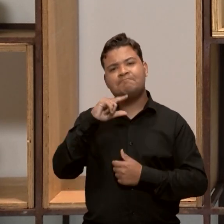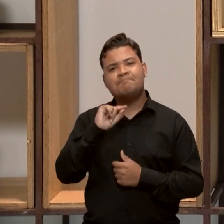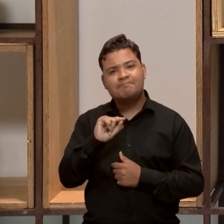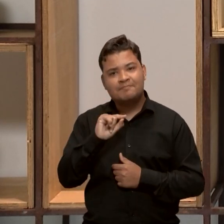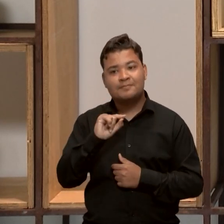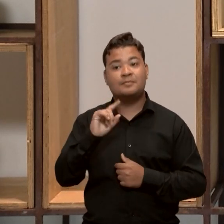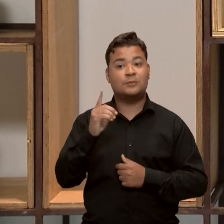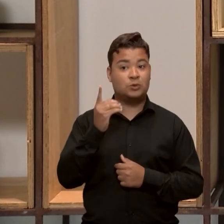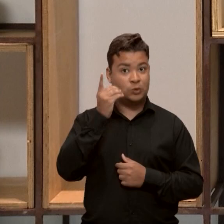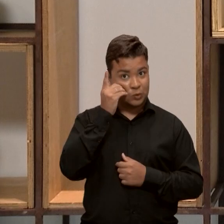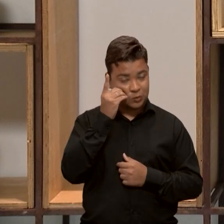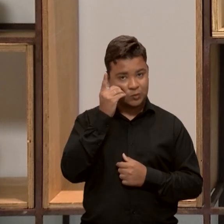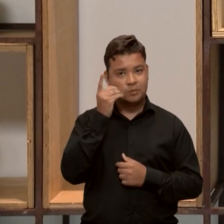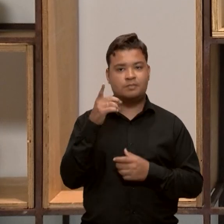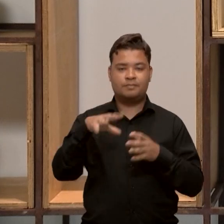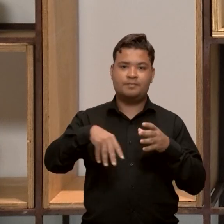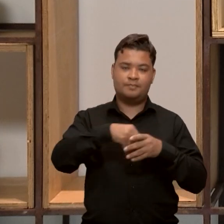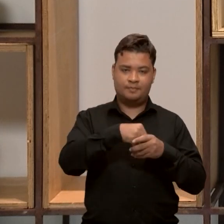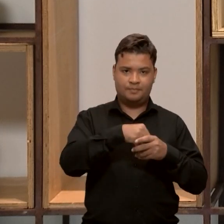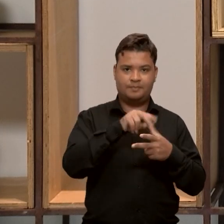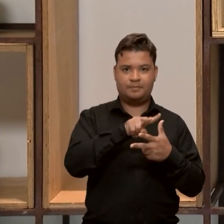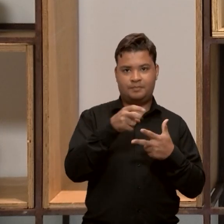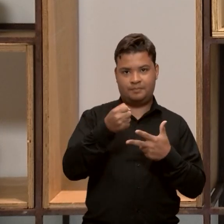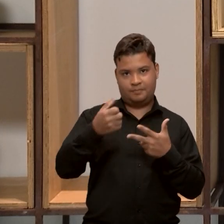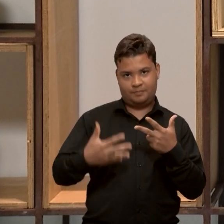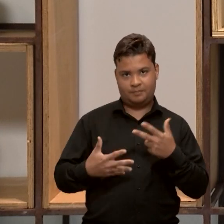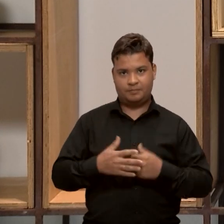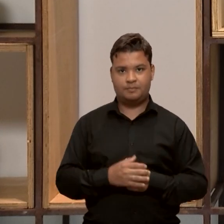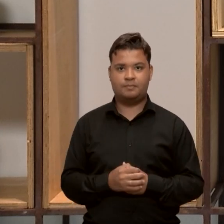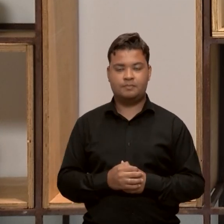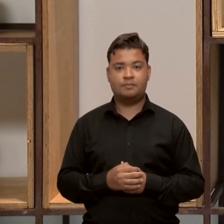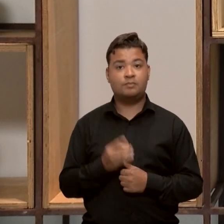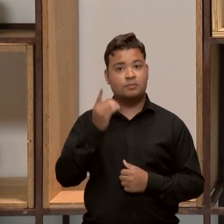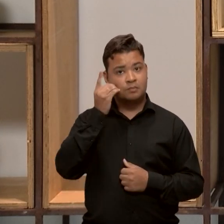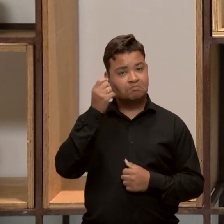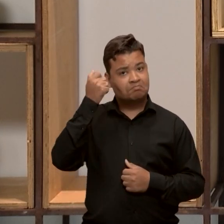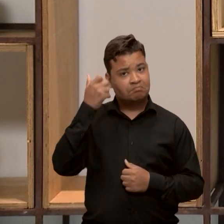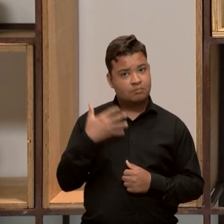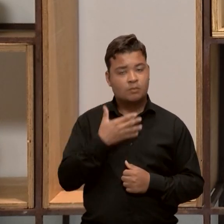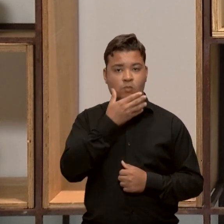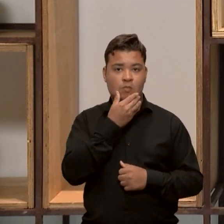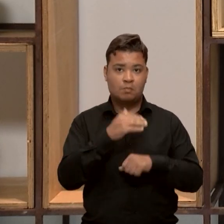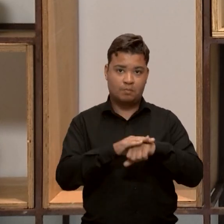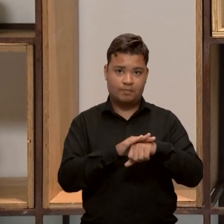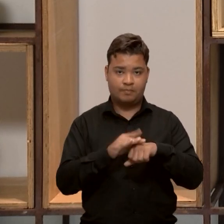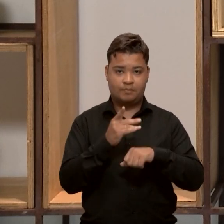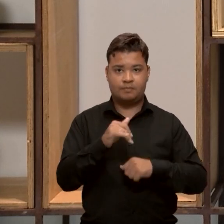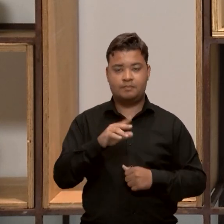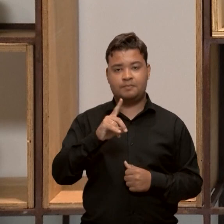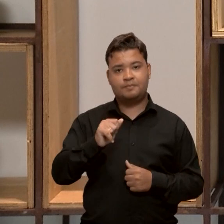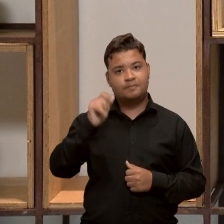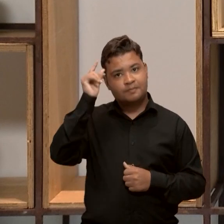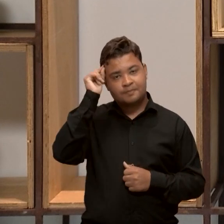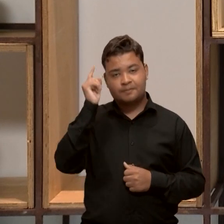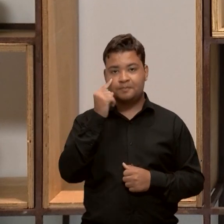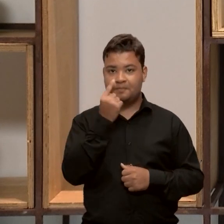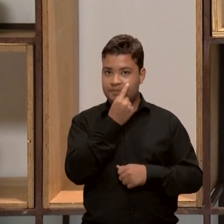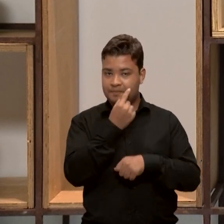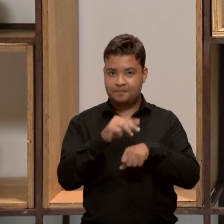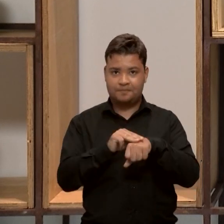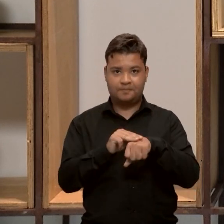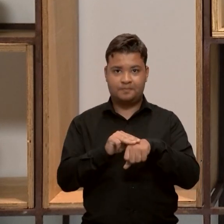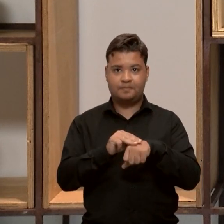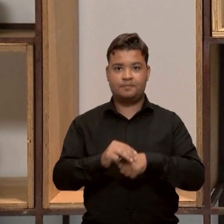Marques. Ele é integrante do Labitave. O Diogo se identifica como um homem de pele parda, com cabelos e olhos